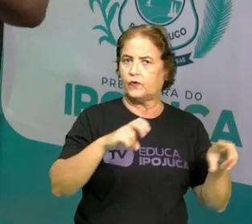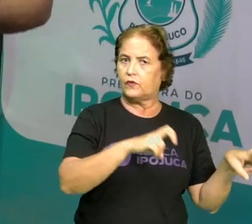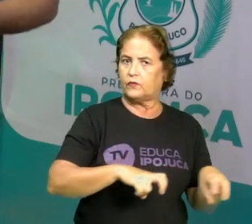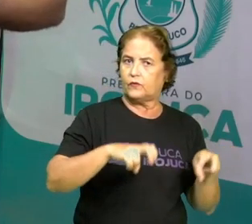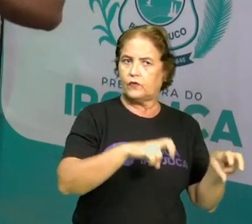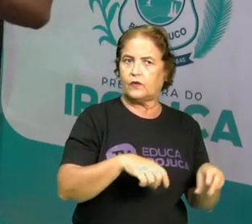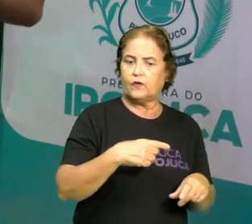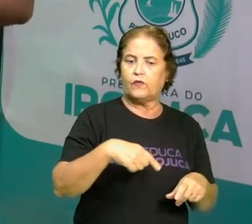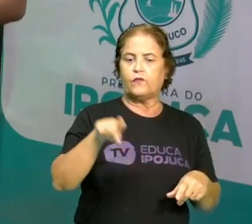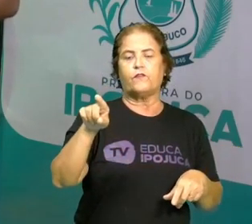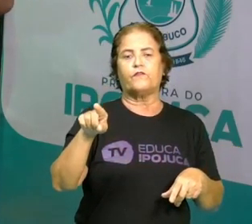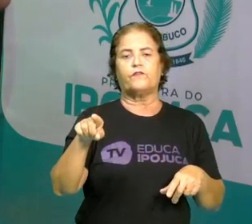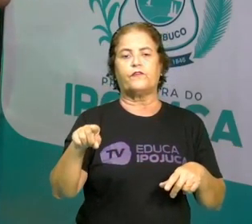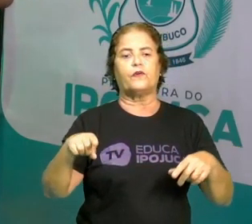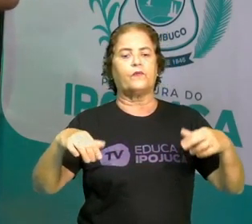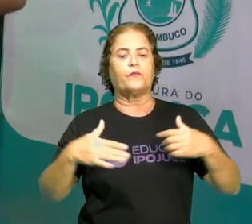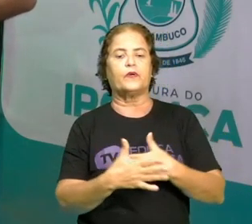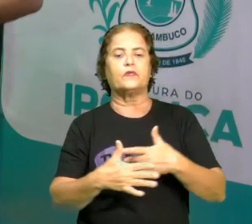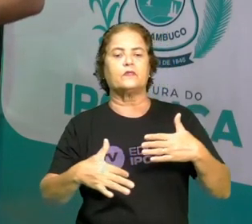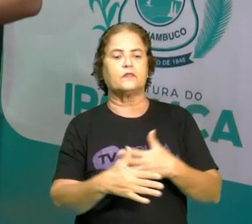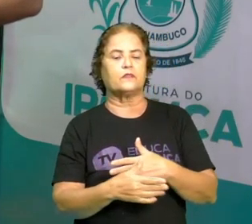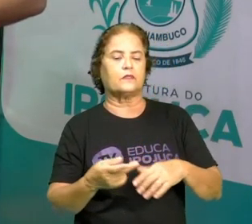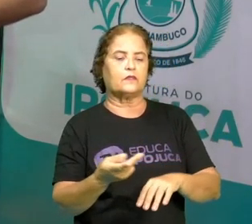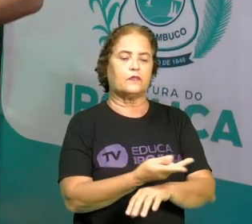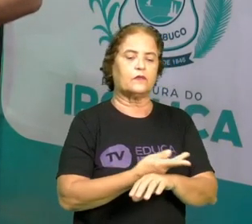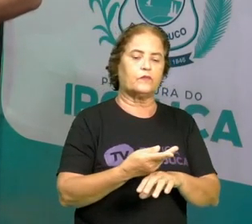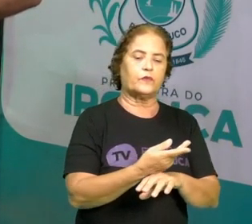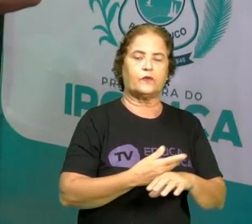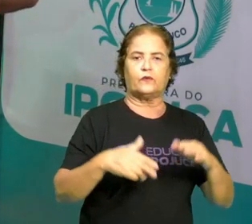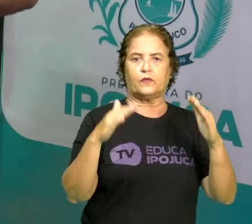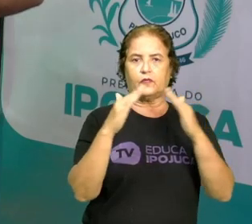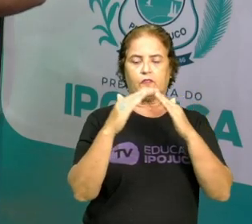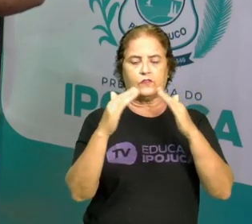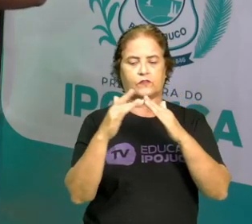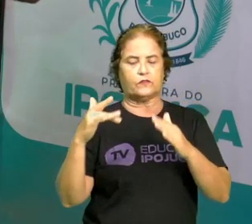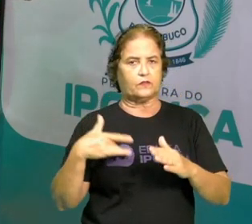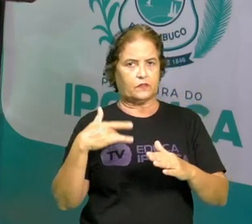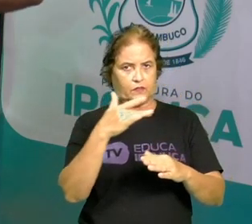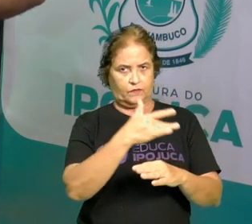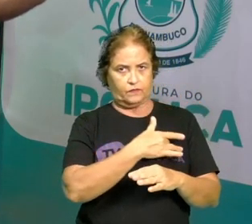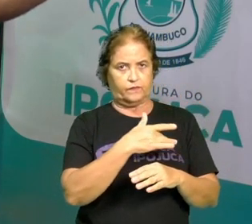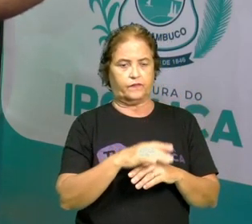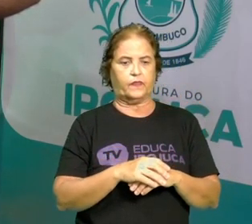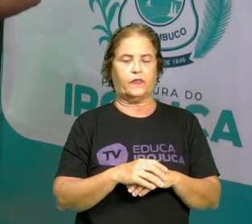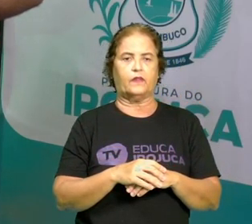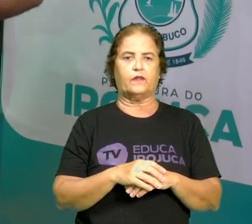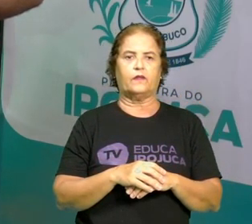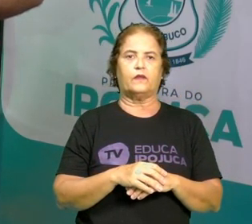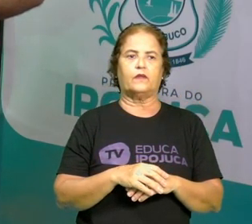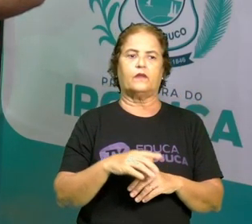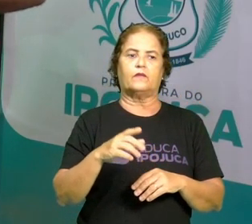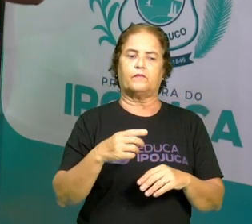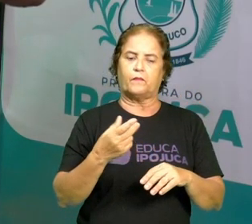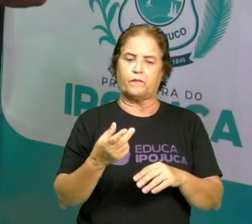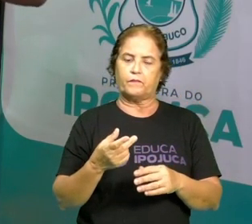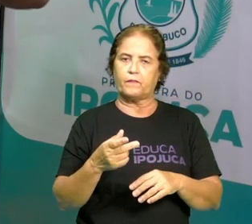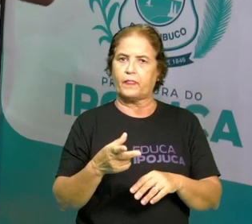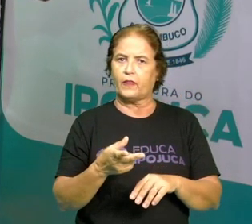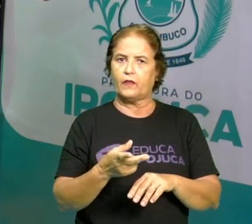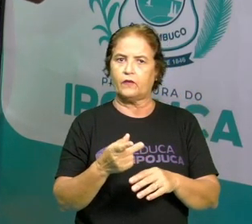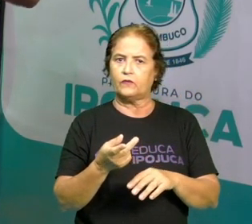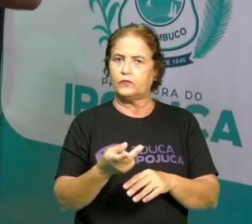à busca principalmente de escola e saúde, tratamento na área de saúde.